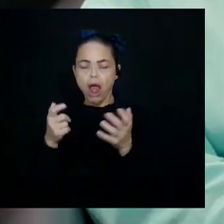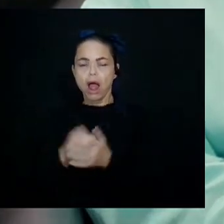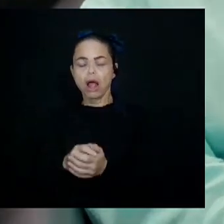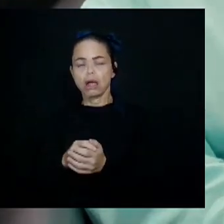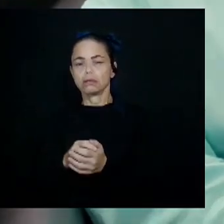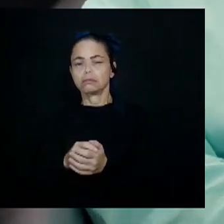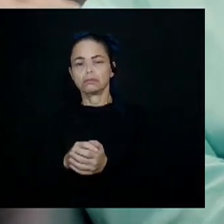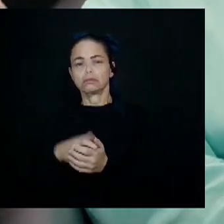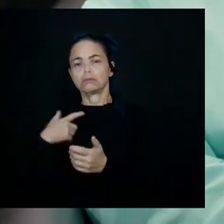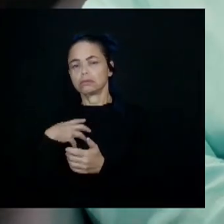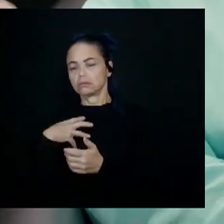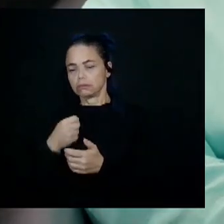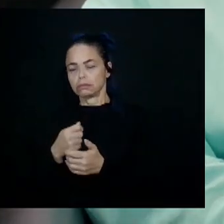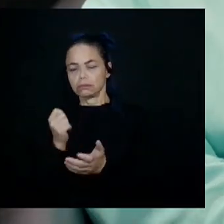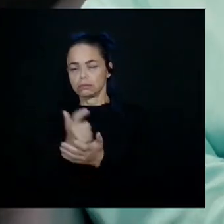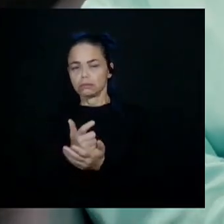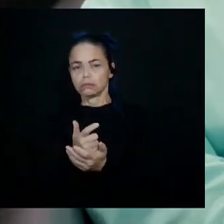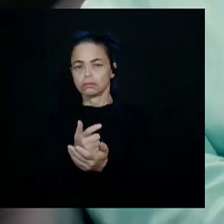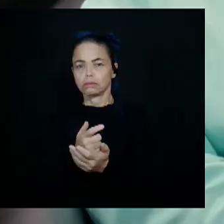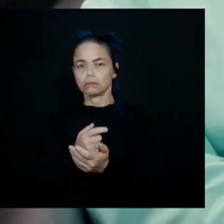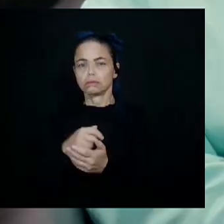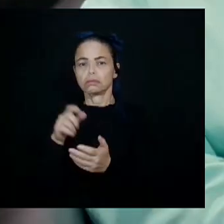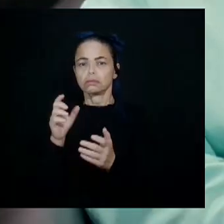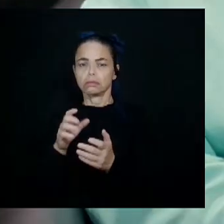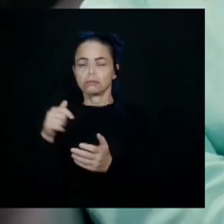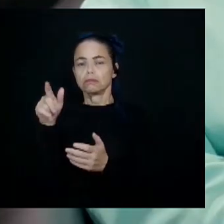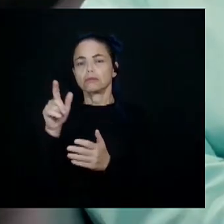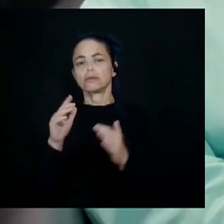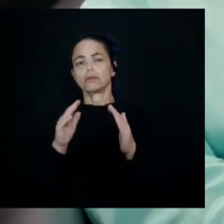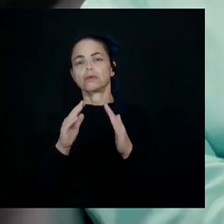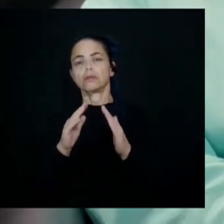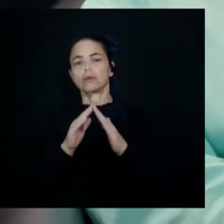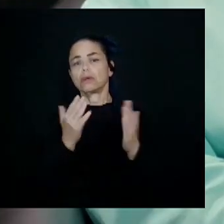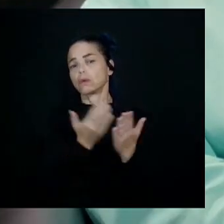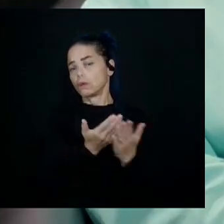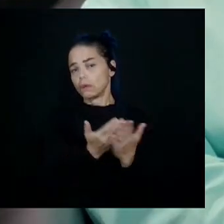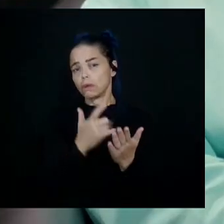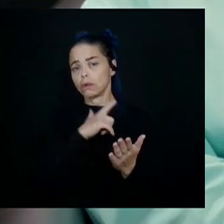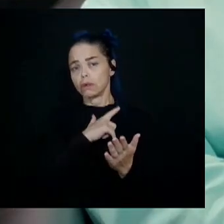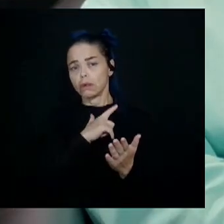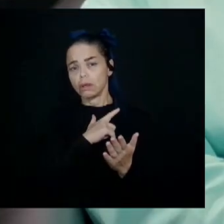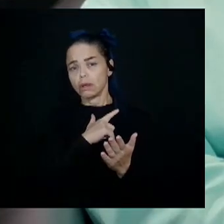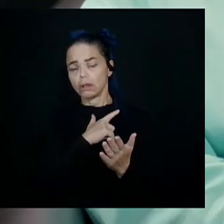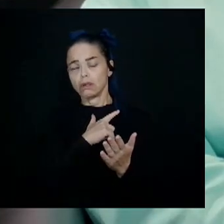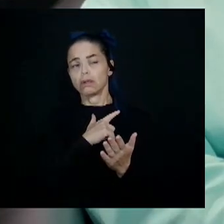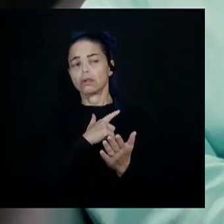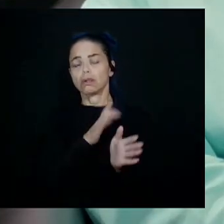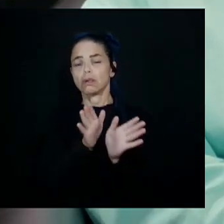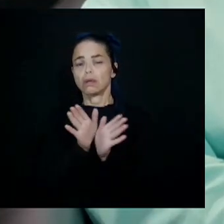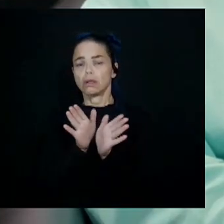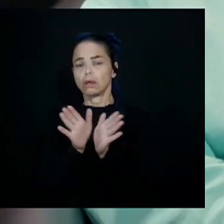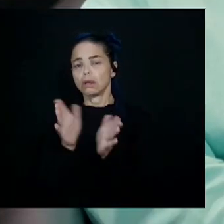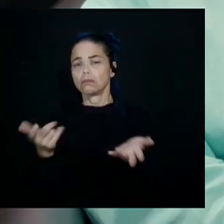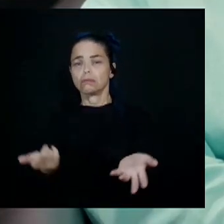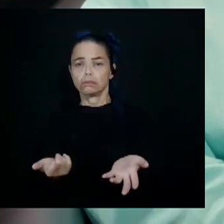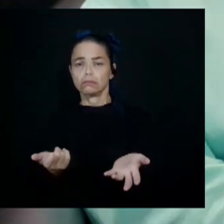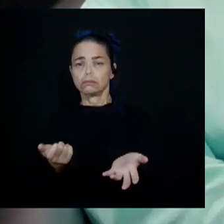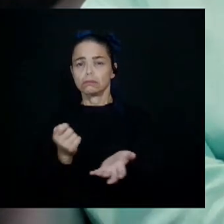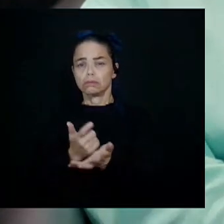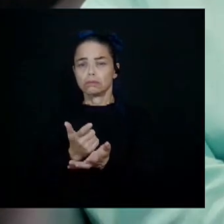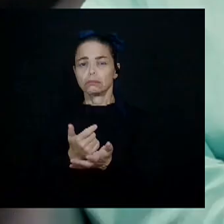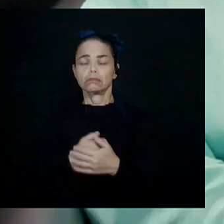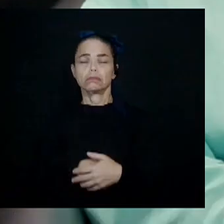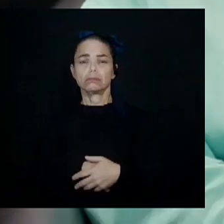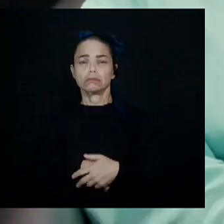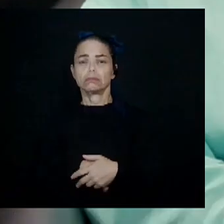filho comprar, mas vai para a escola e tenha essa acessibilidade aos alimentos